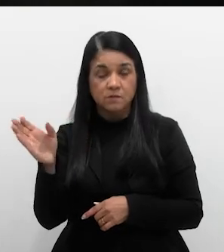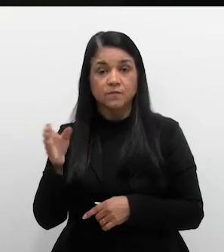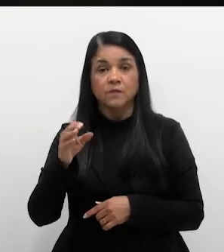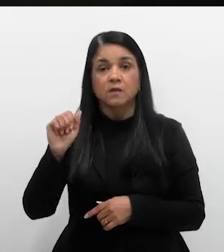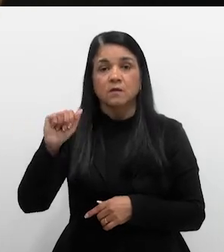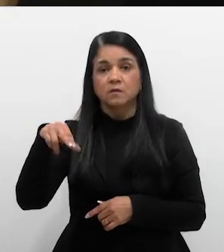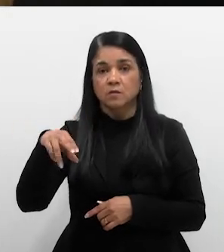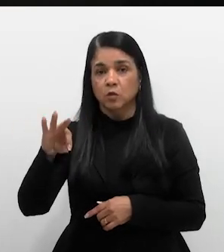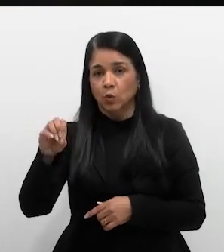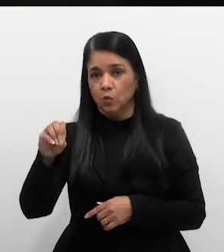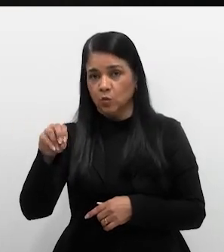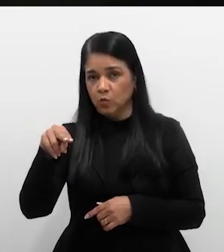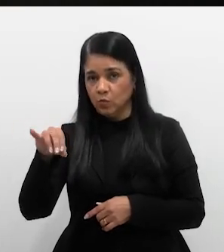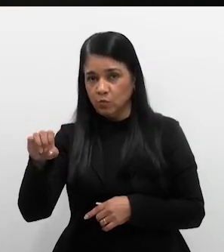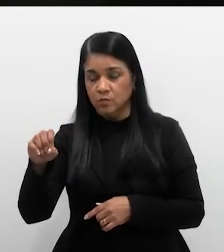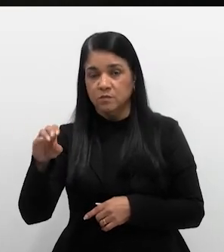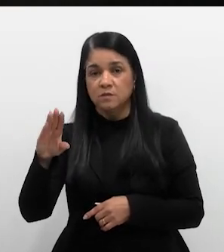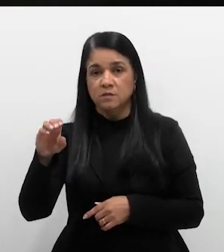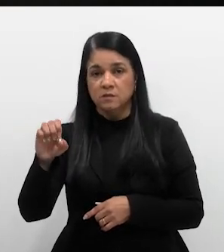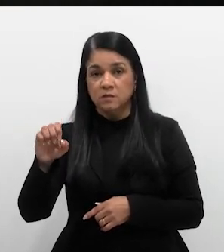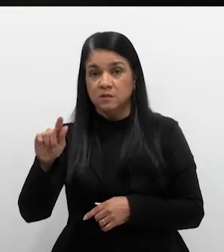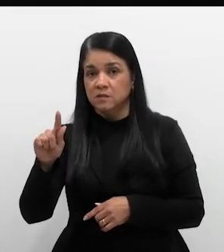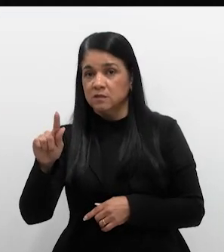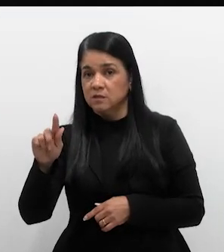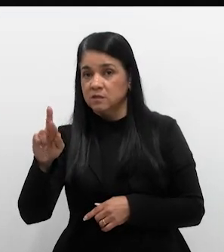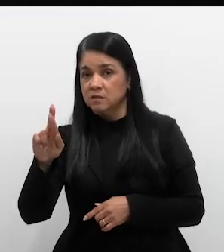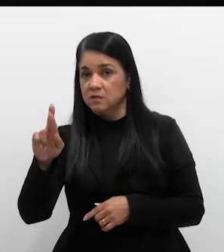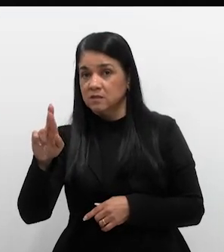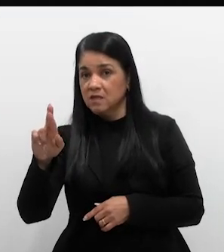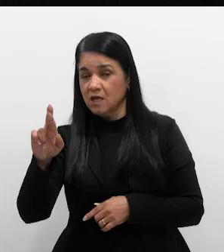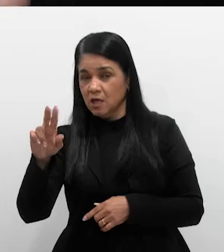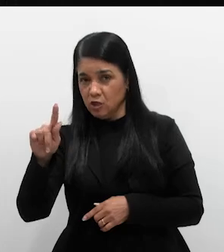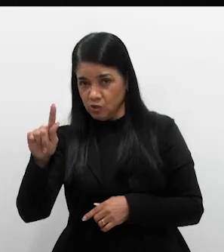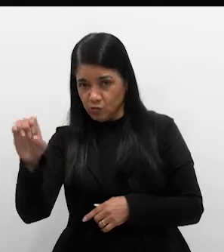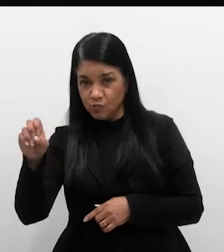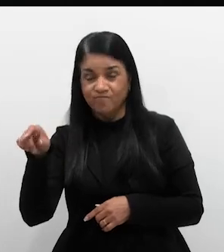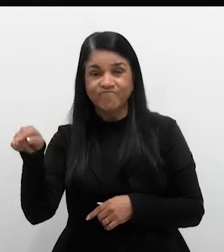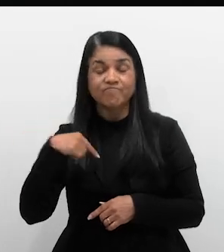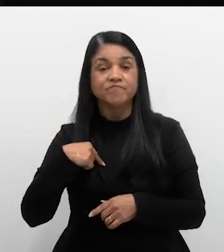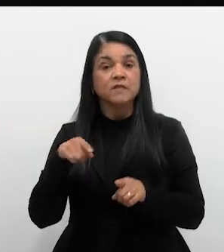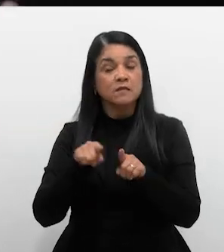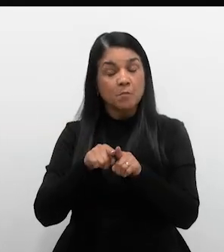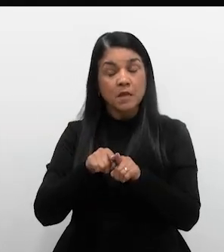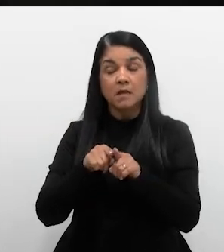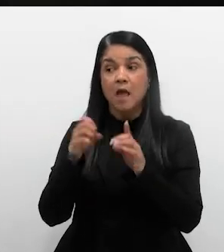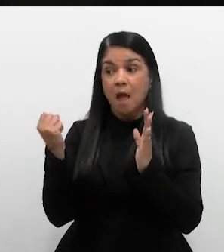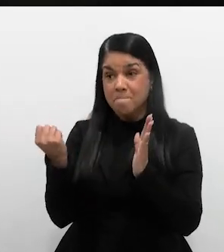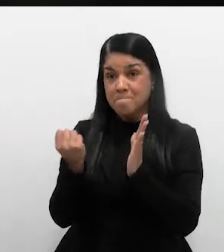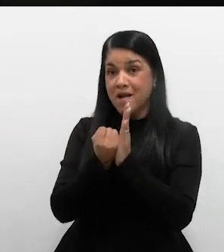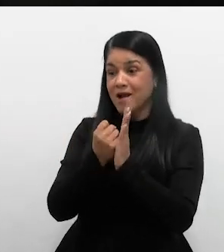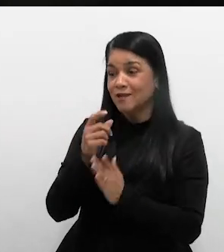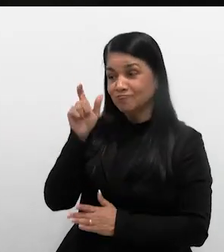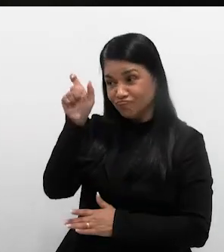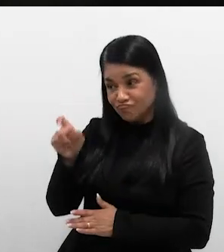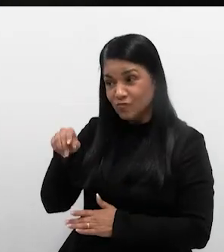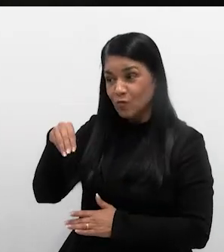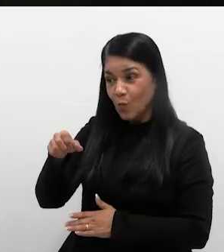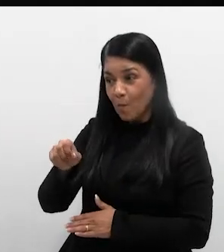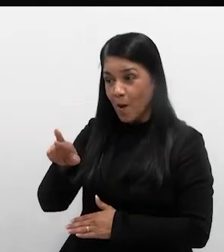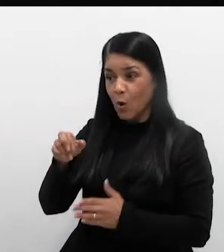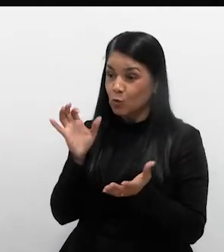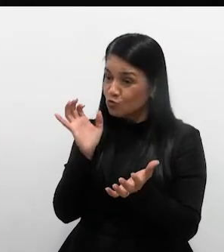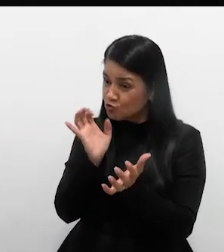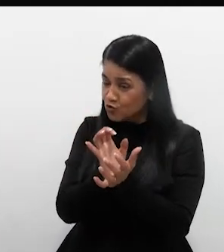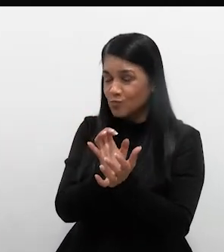participaram. Antônio Sérgio, né? Que já fiz E Antônio no Sérgio. final, Mauro, é a marca do Mauro. Isso Sim. é muito legal, porque todos